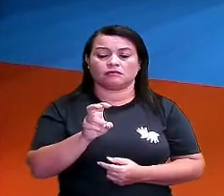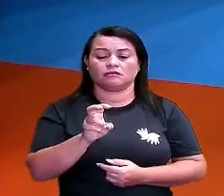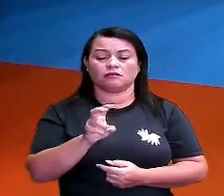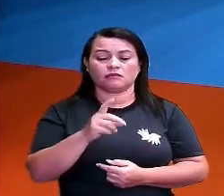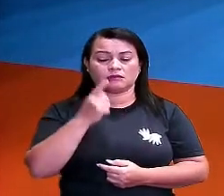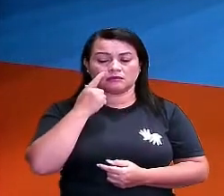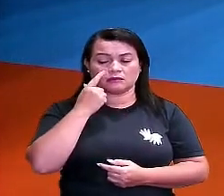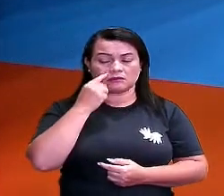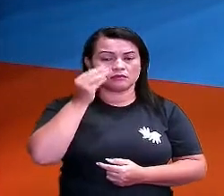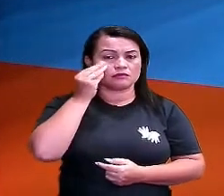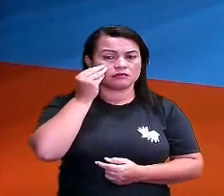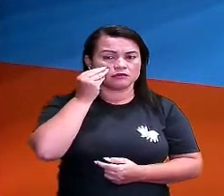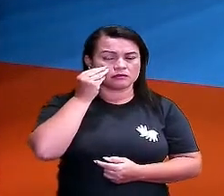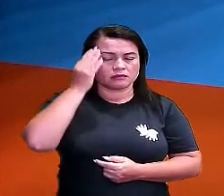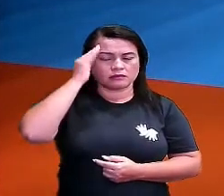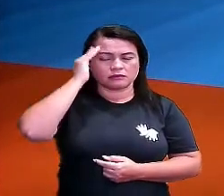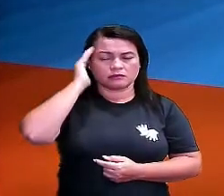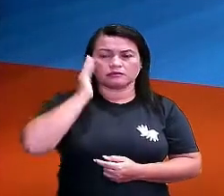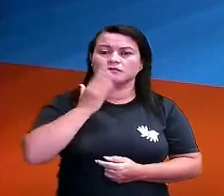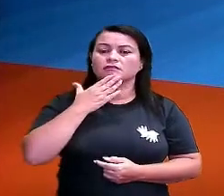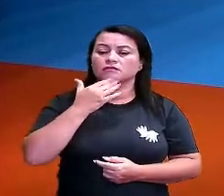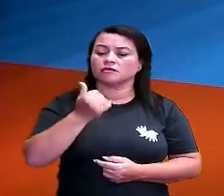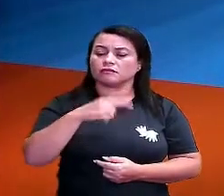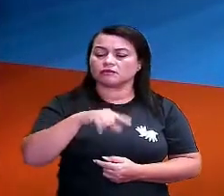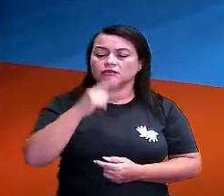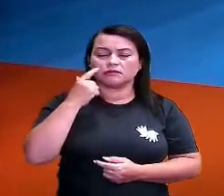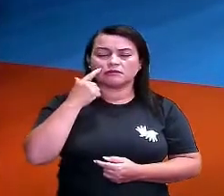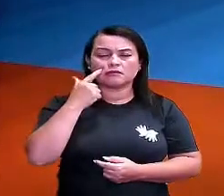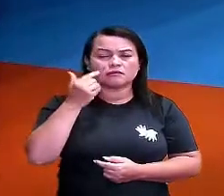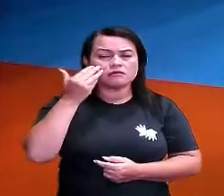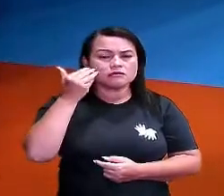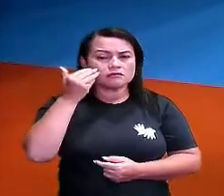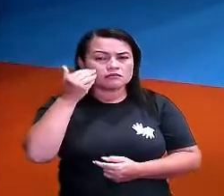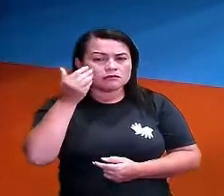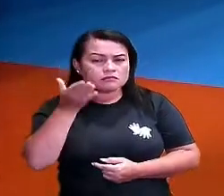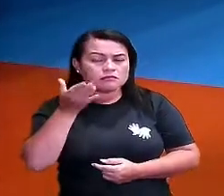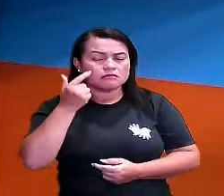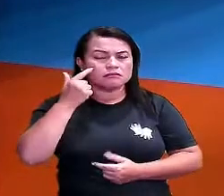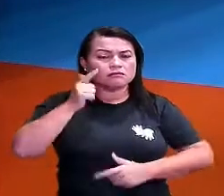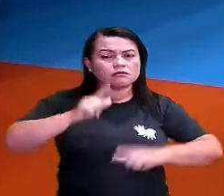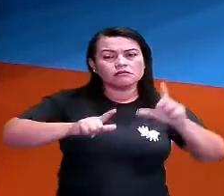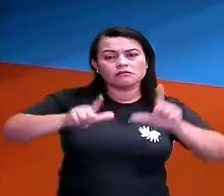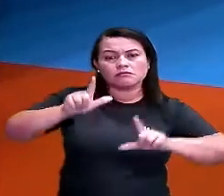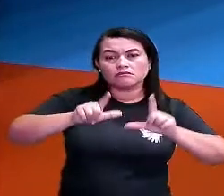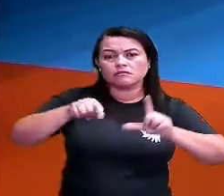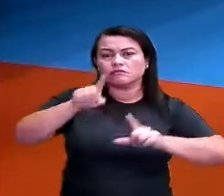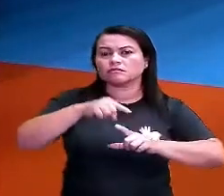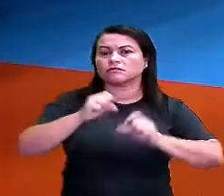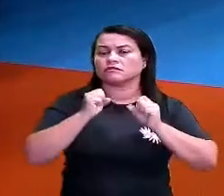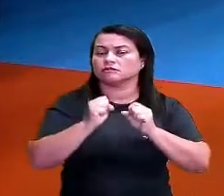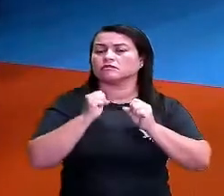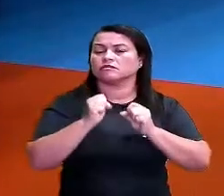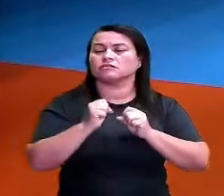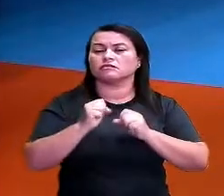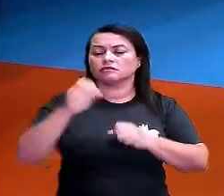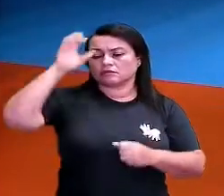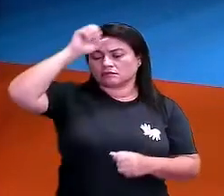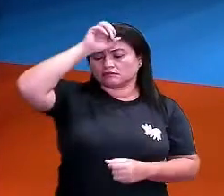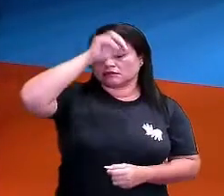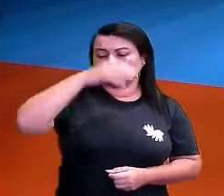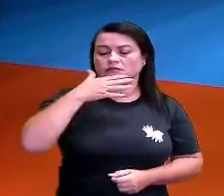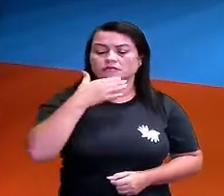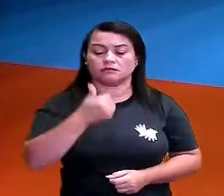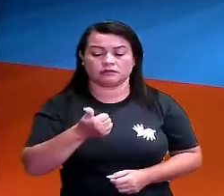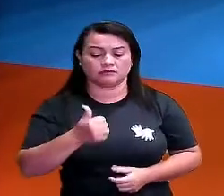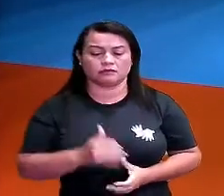gente entender melhor. Que eu acho melhor você observando daí na tela para que você possa compreender de uma forma